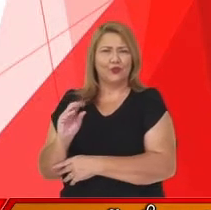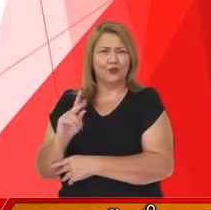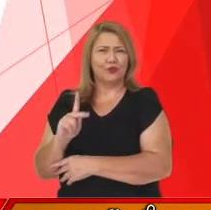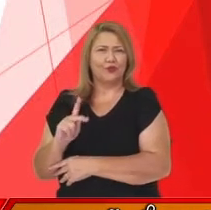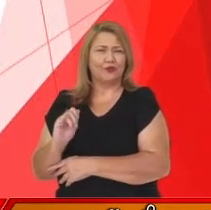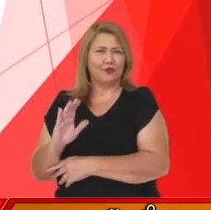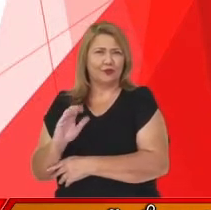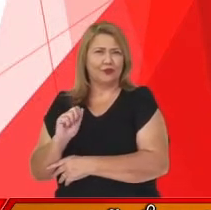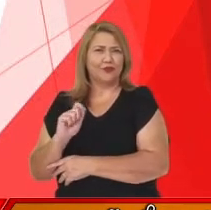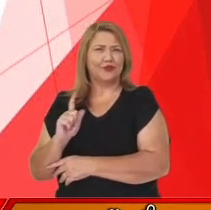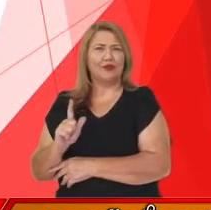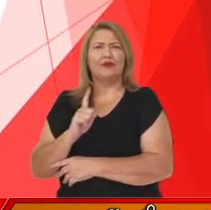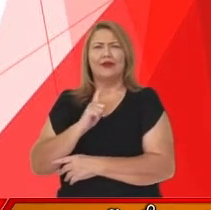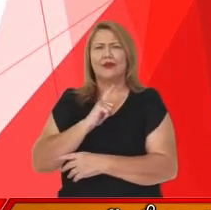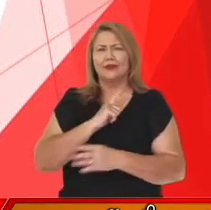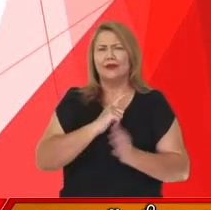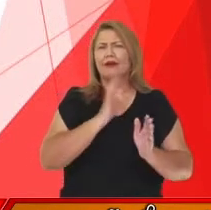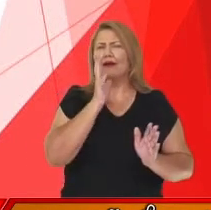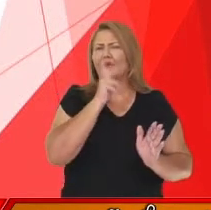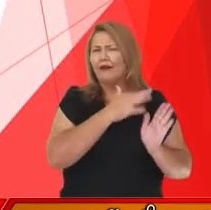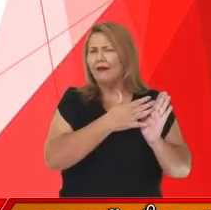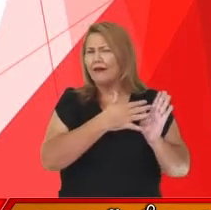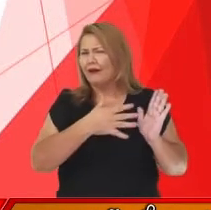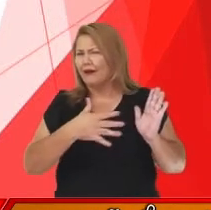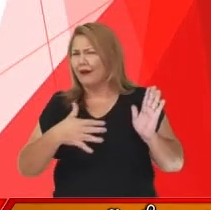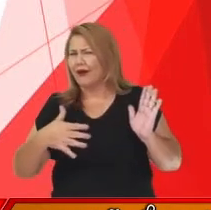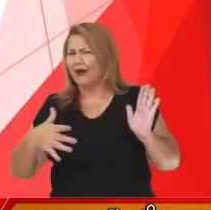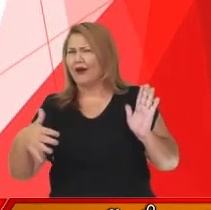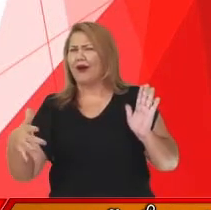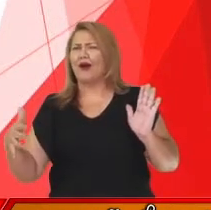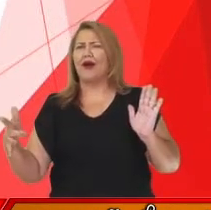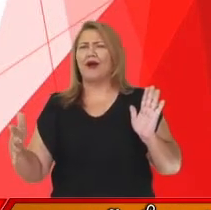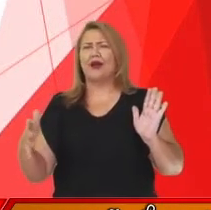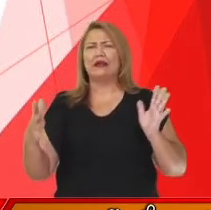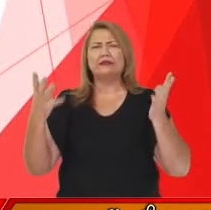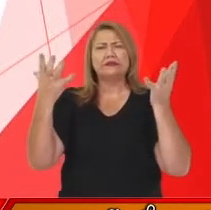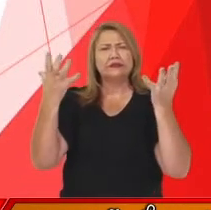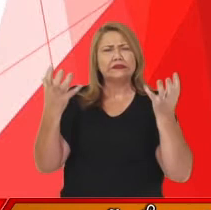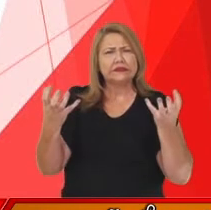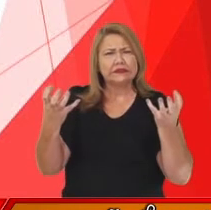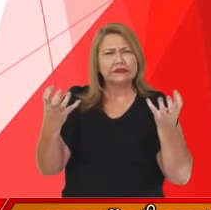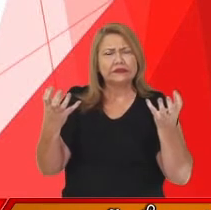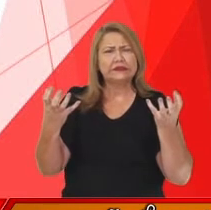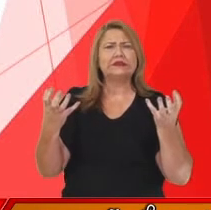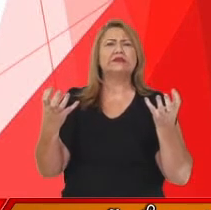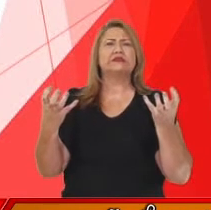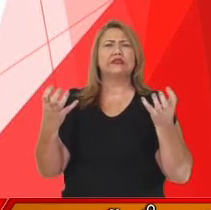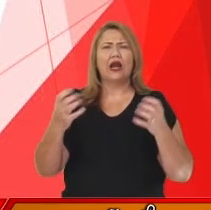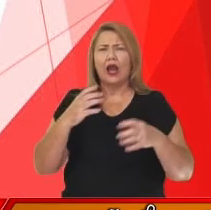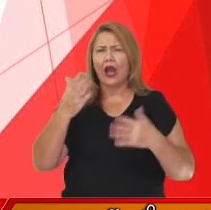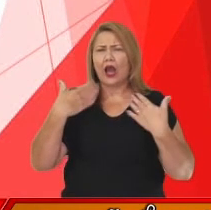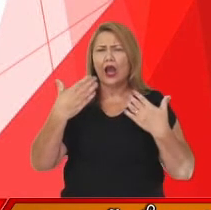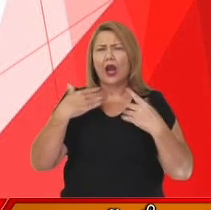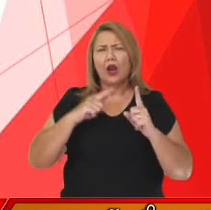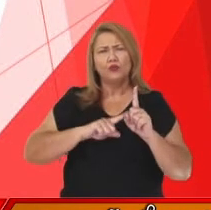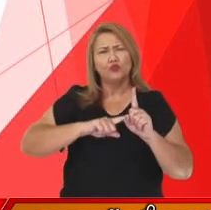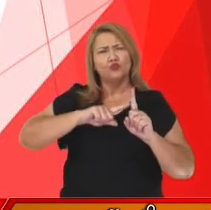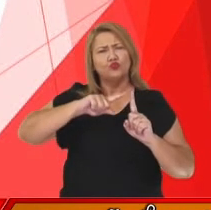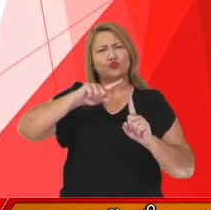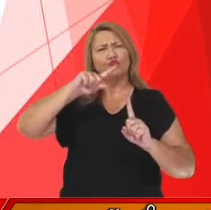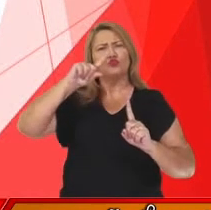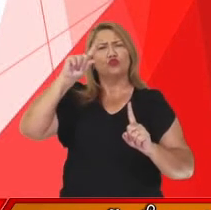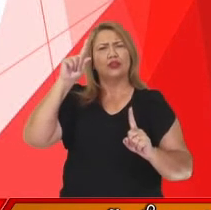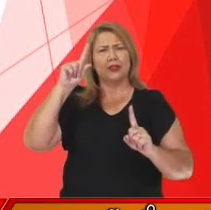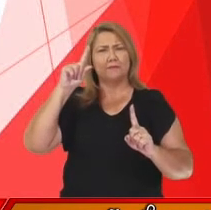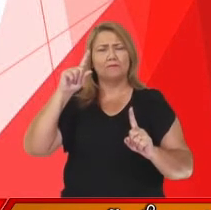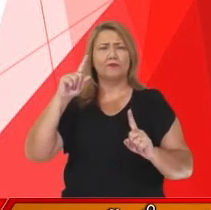longos períodos de estiagem e temperaturas elevadas ao longo do ano inteiro com vegetação